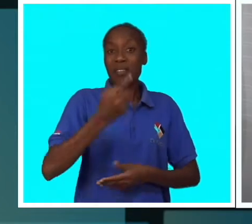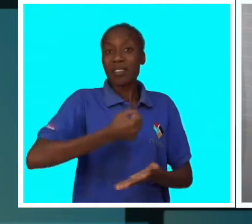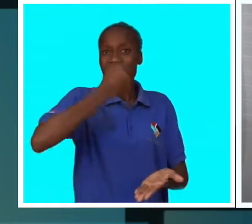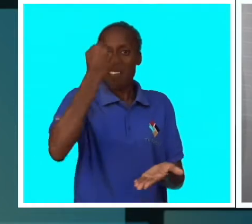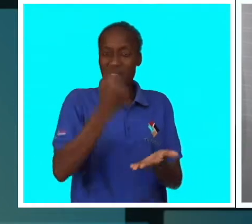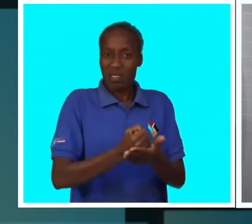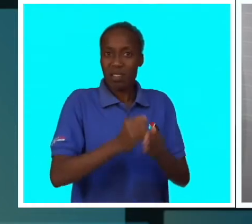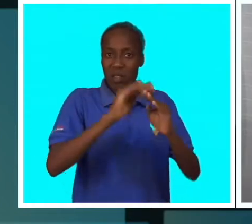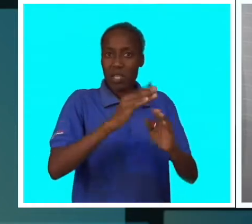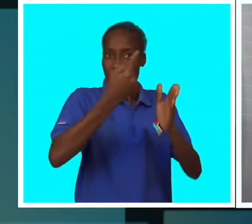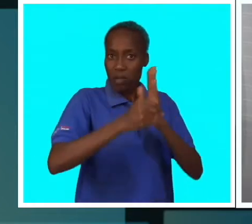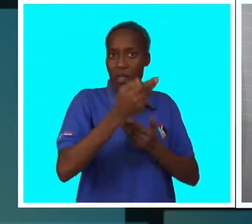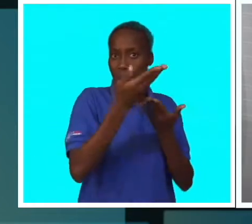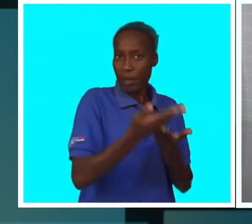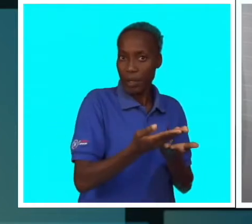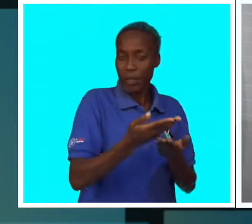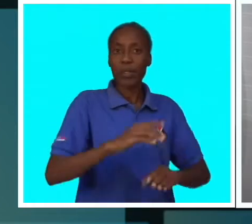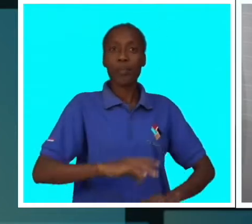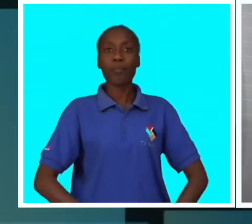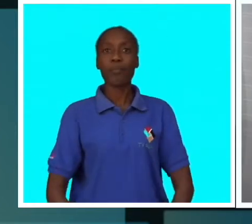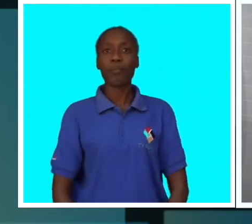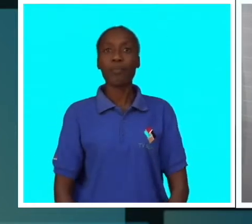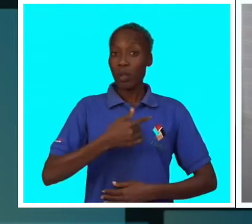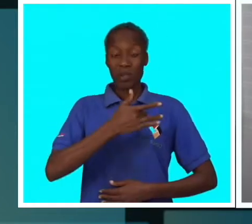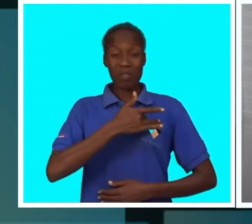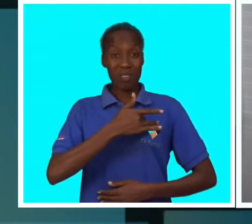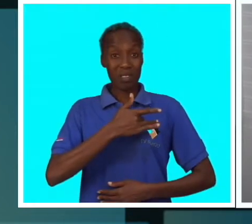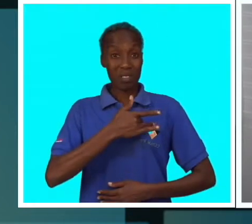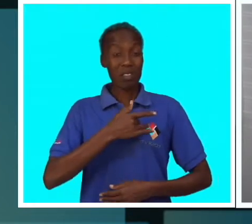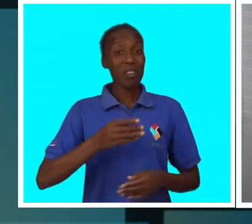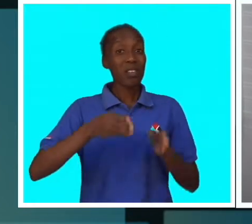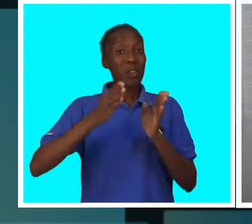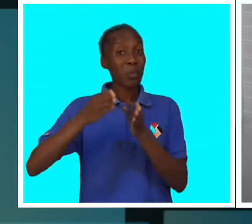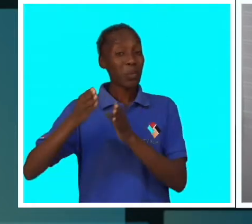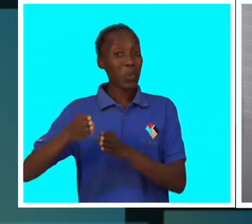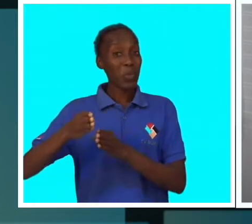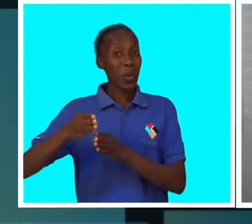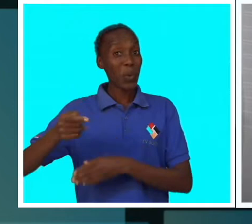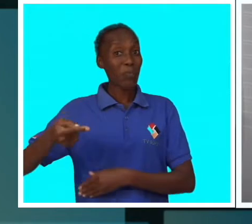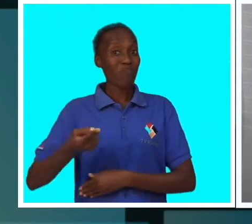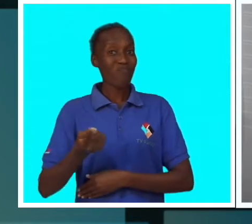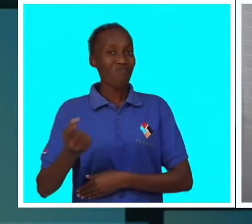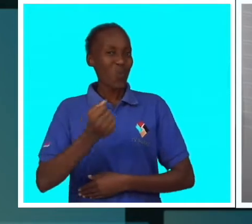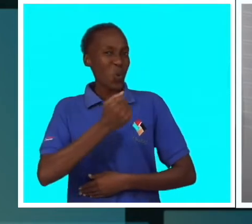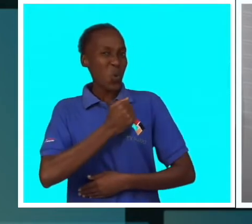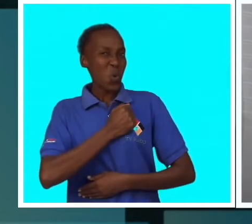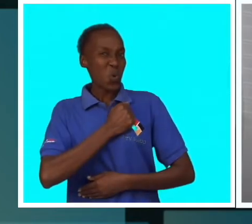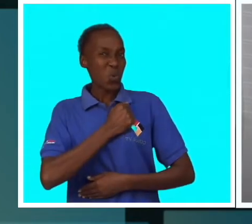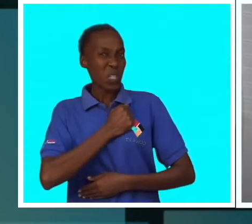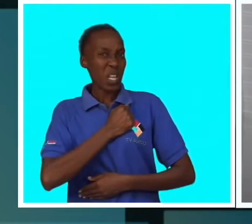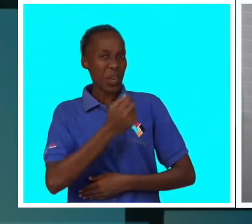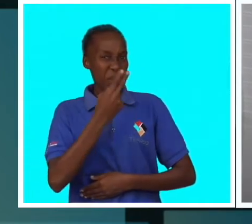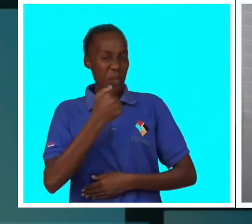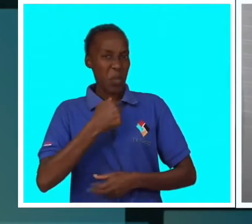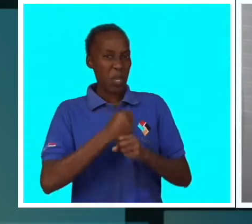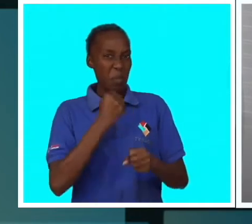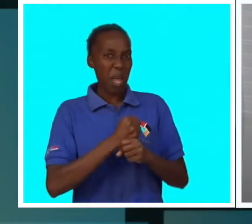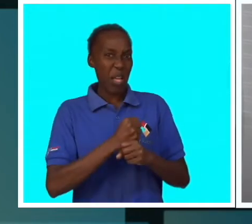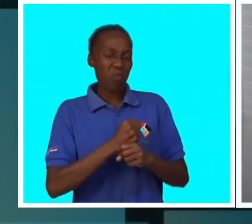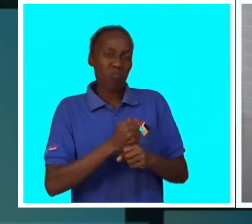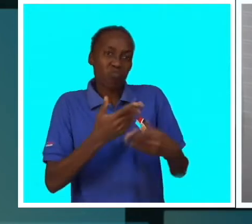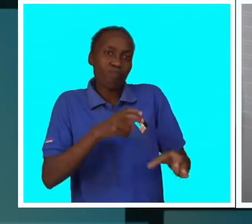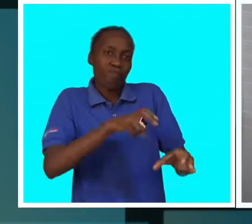até ao fim, a decisão mais acertada é esta. A partir de determinado momento senti que alguém não estava a deixar de